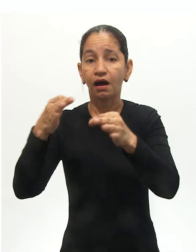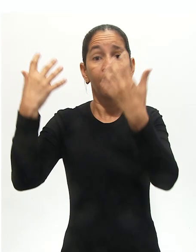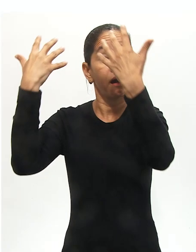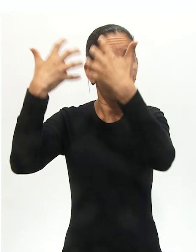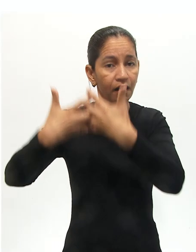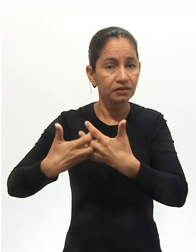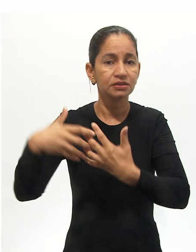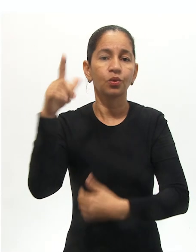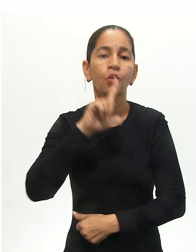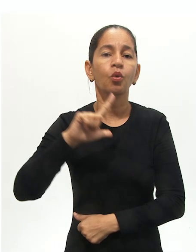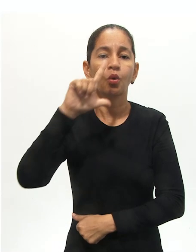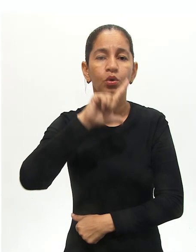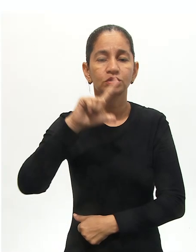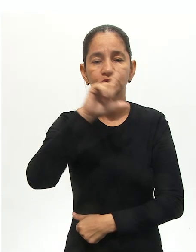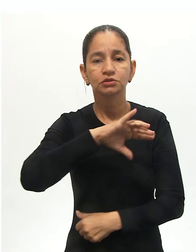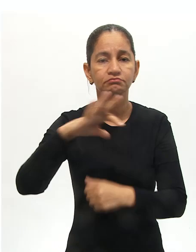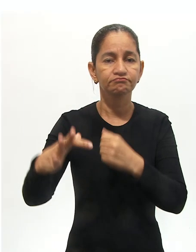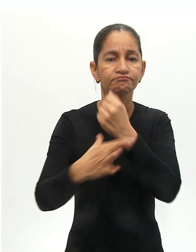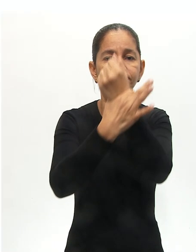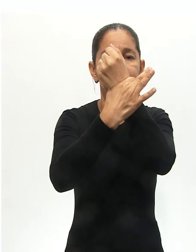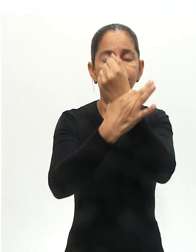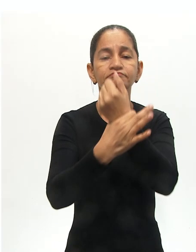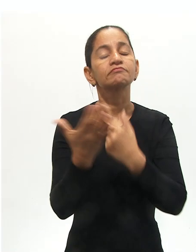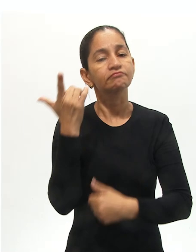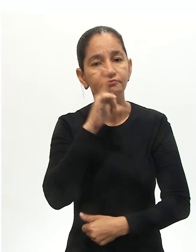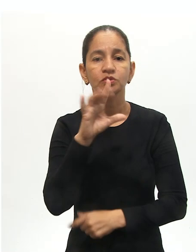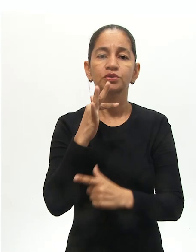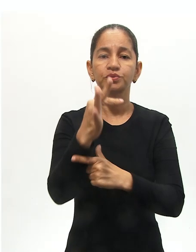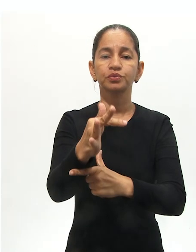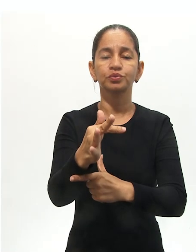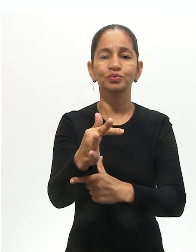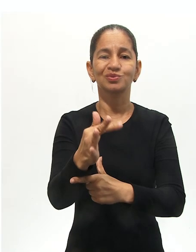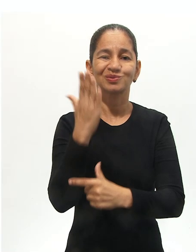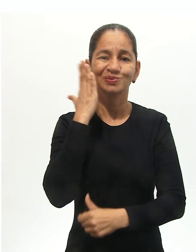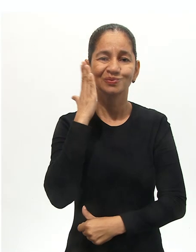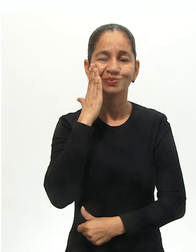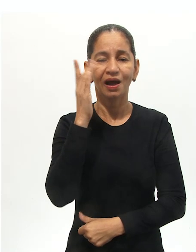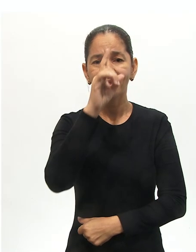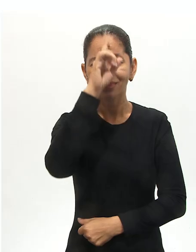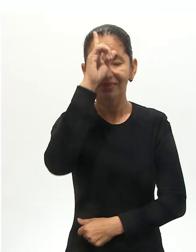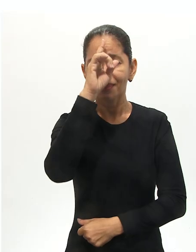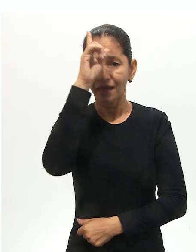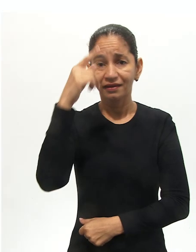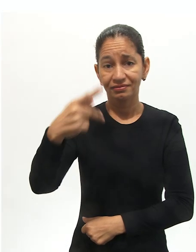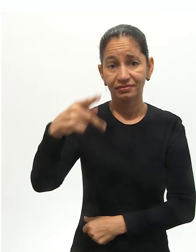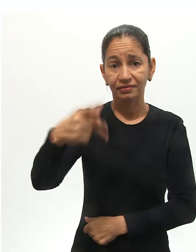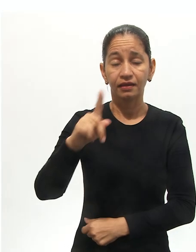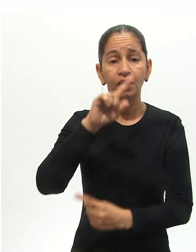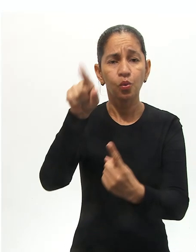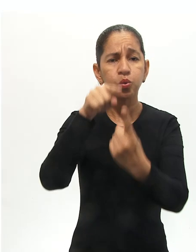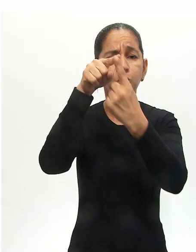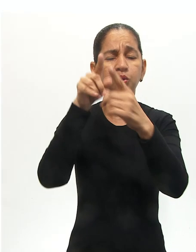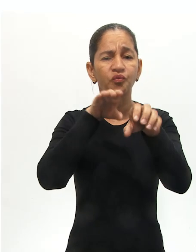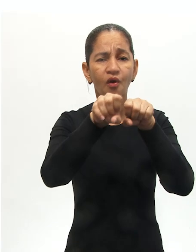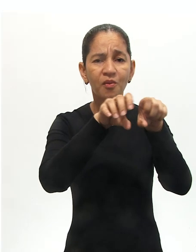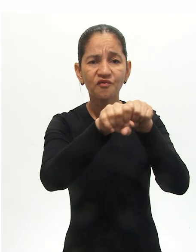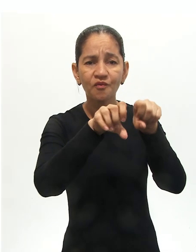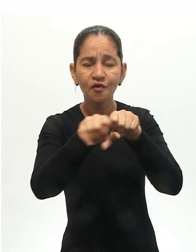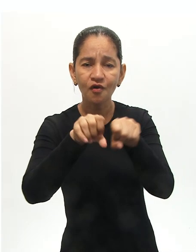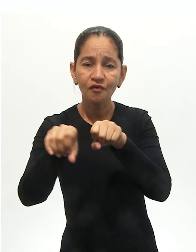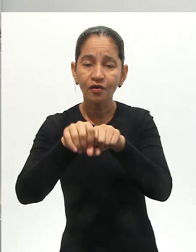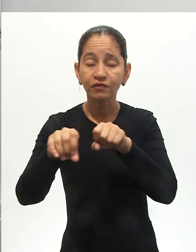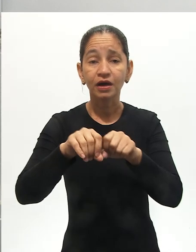organização racional dos meios para garantir resultados. Então, a grande ideia é alcançar